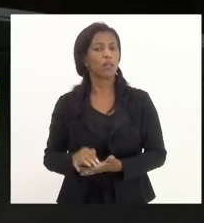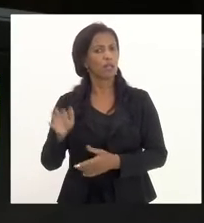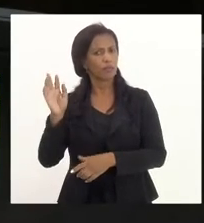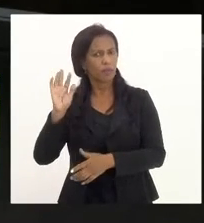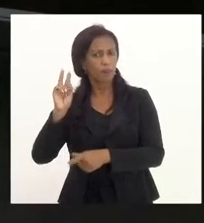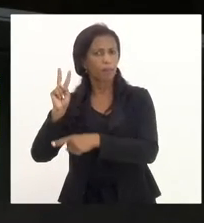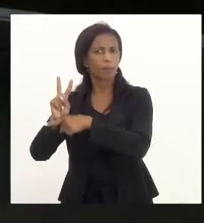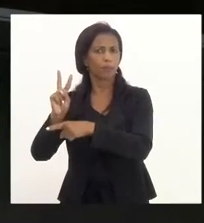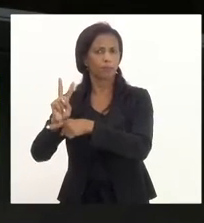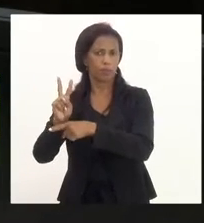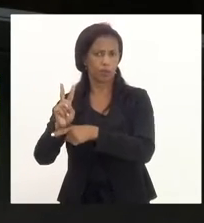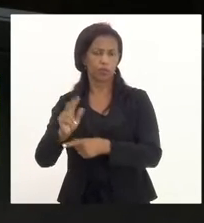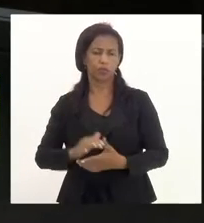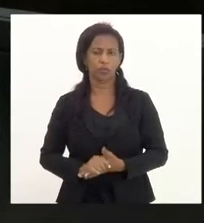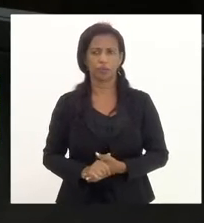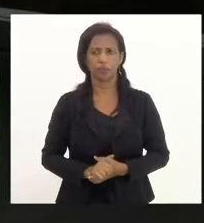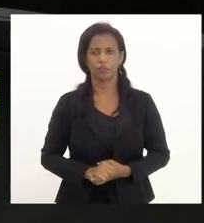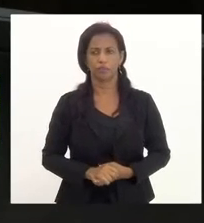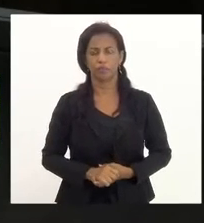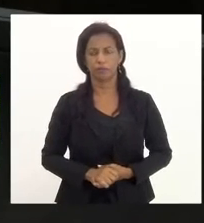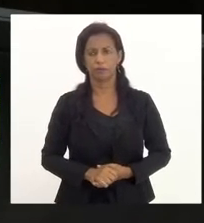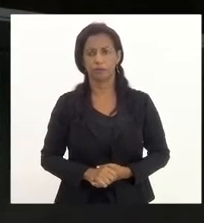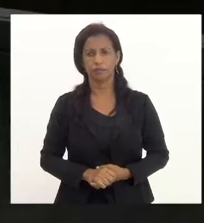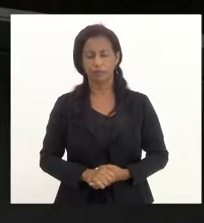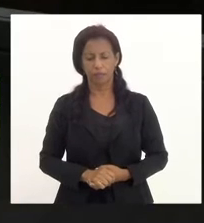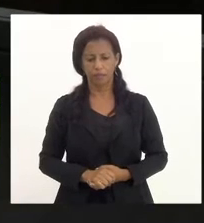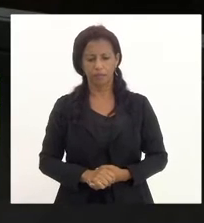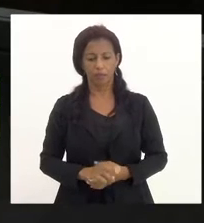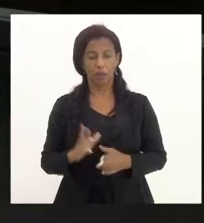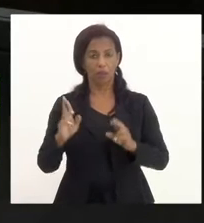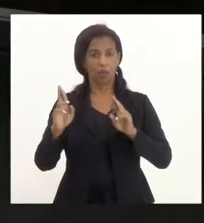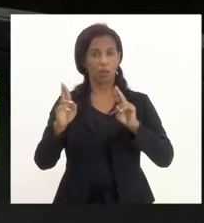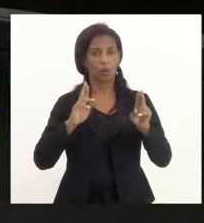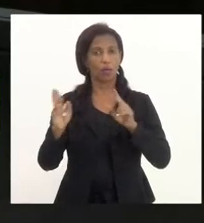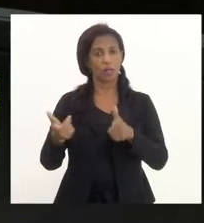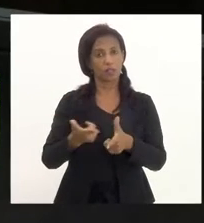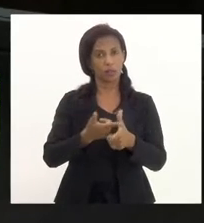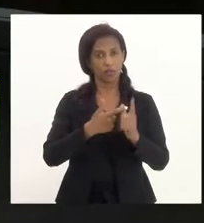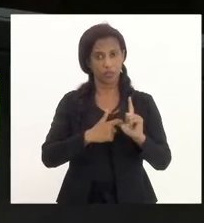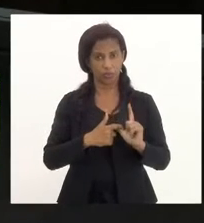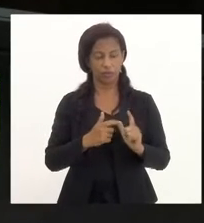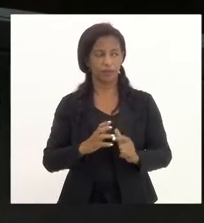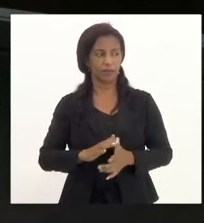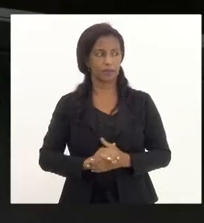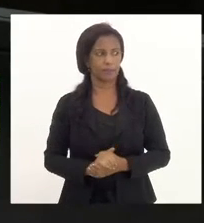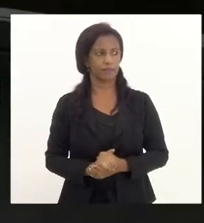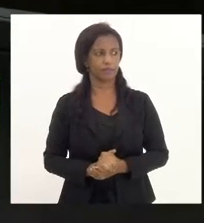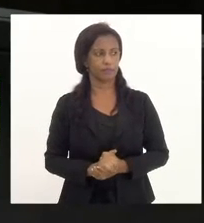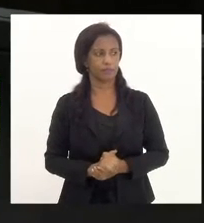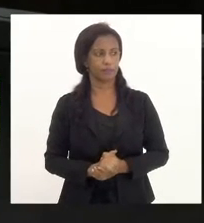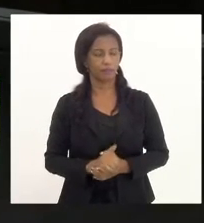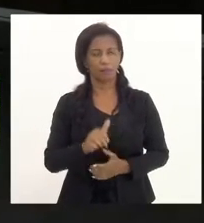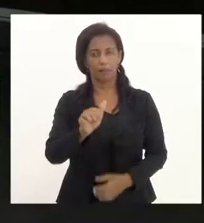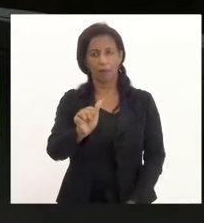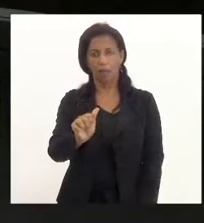ressalvado automaticamente com relação à dívida a dívida ativa e a